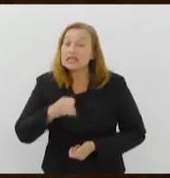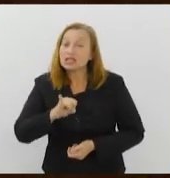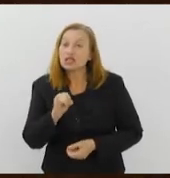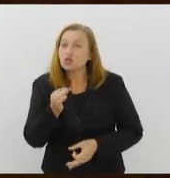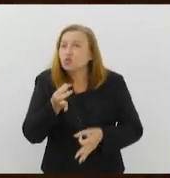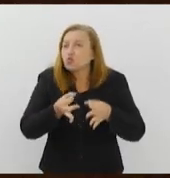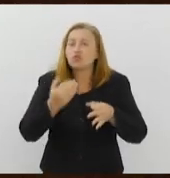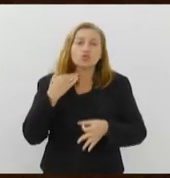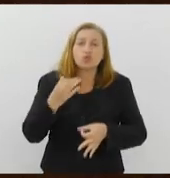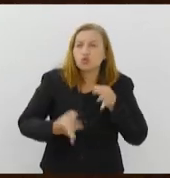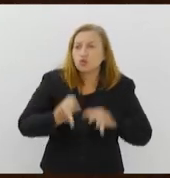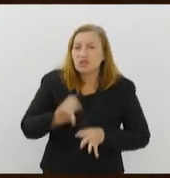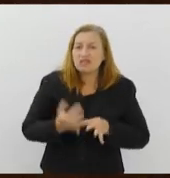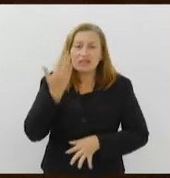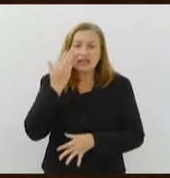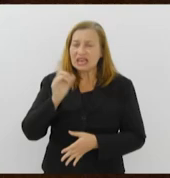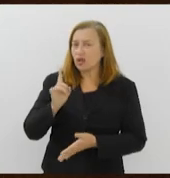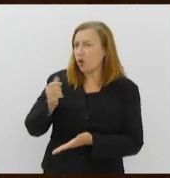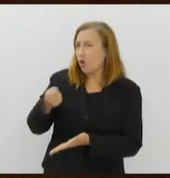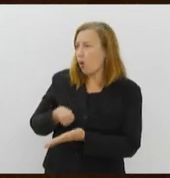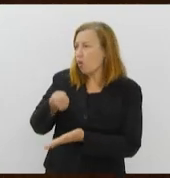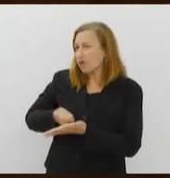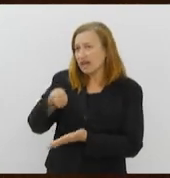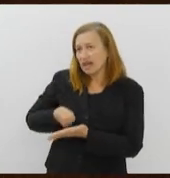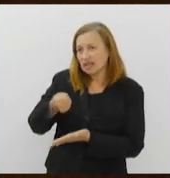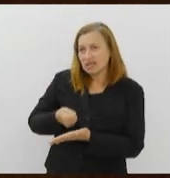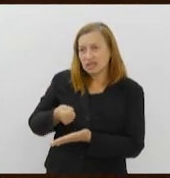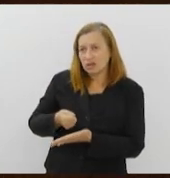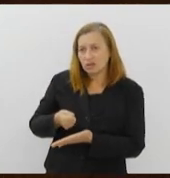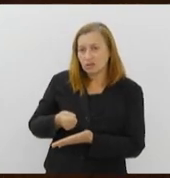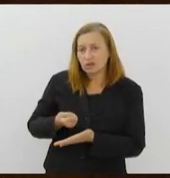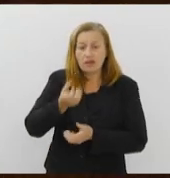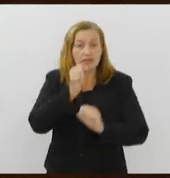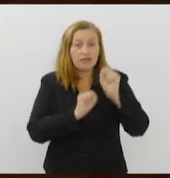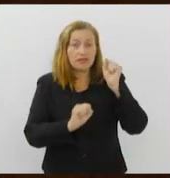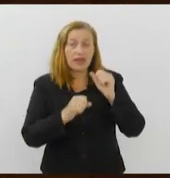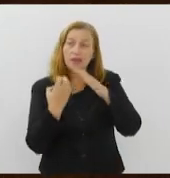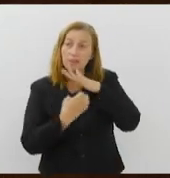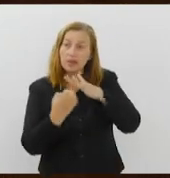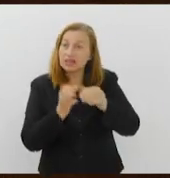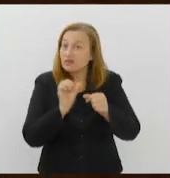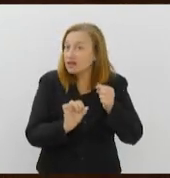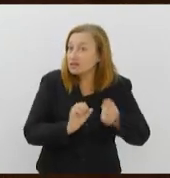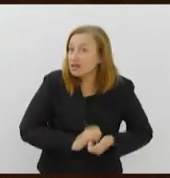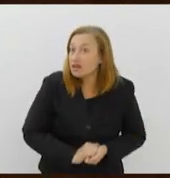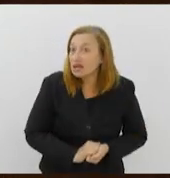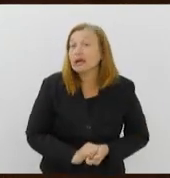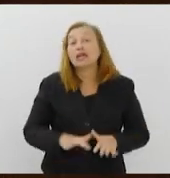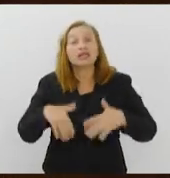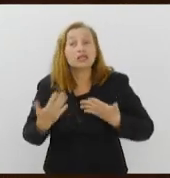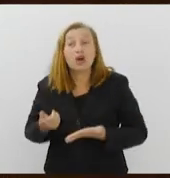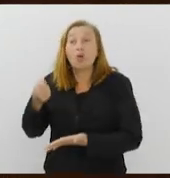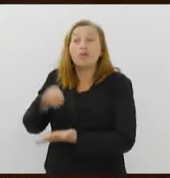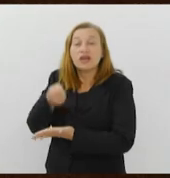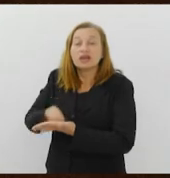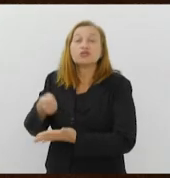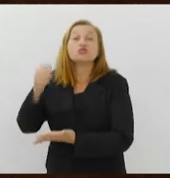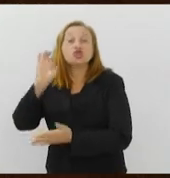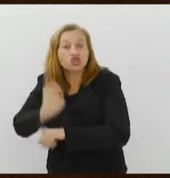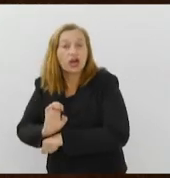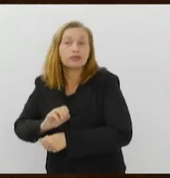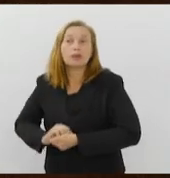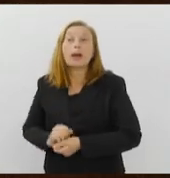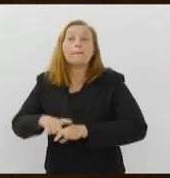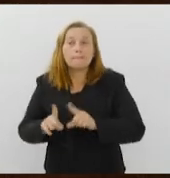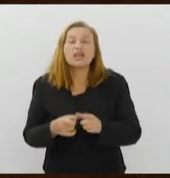juízo entende que não é obrigação da concessionária fazer isso nesse momento, que seja obrigação do Estado,